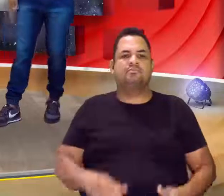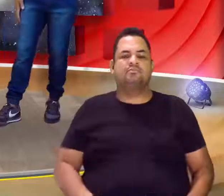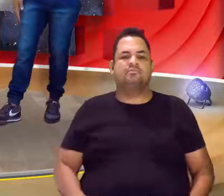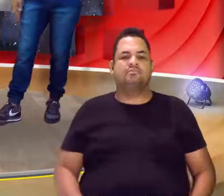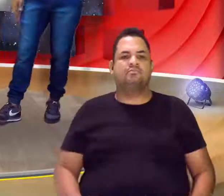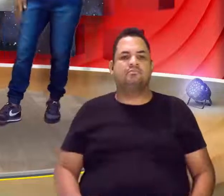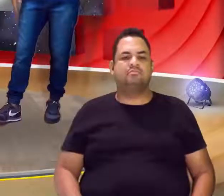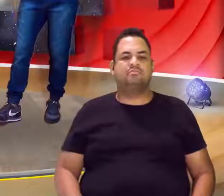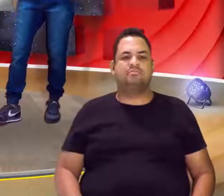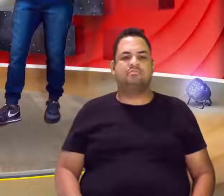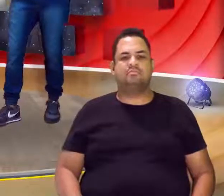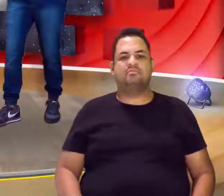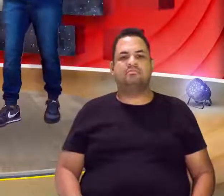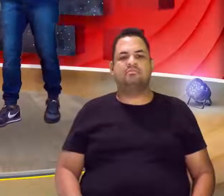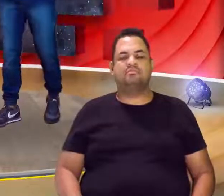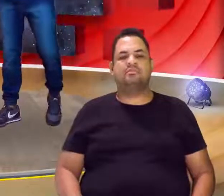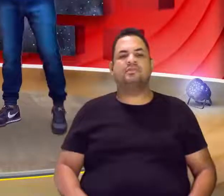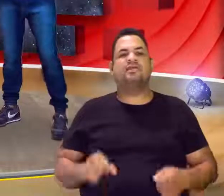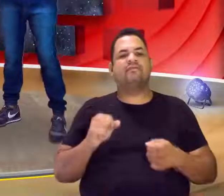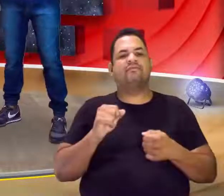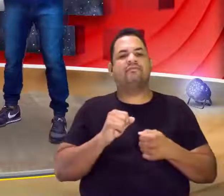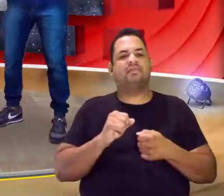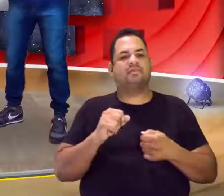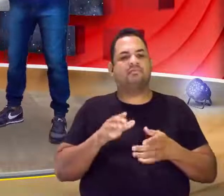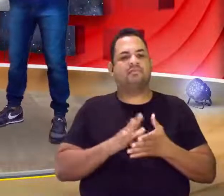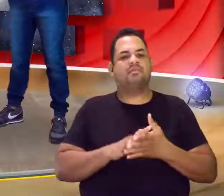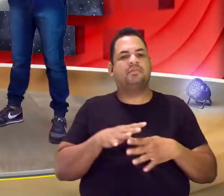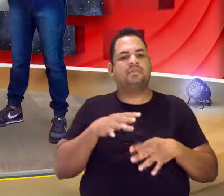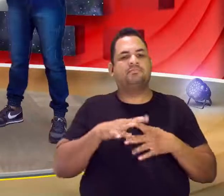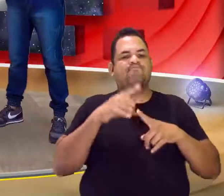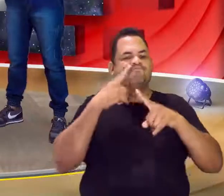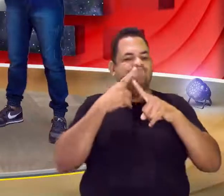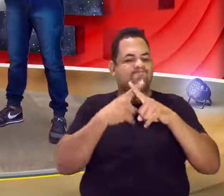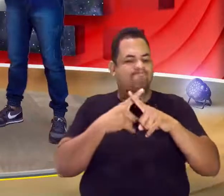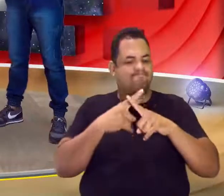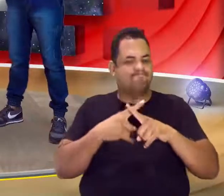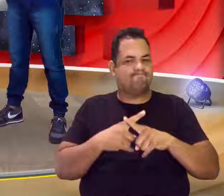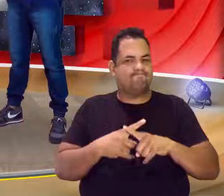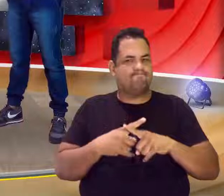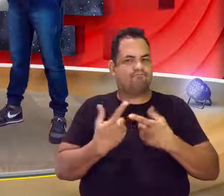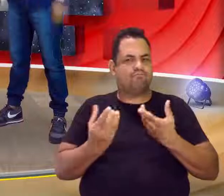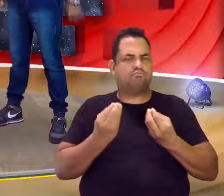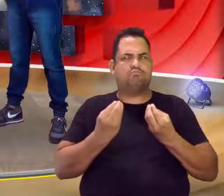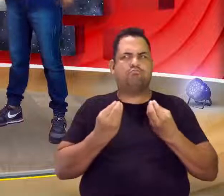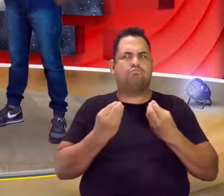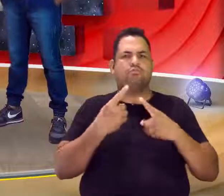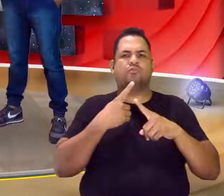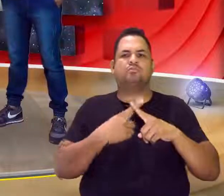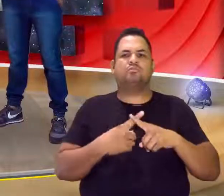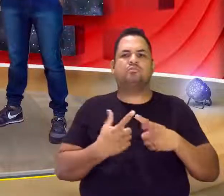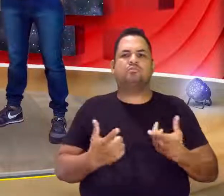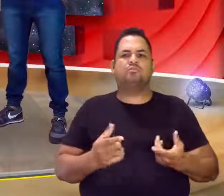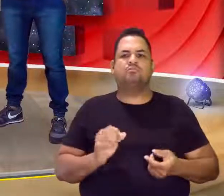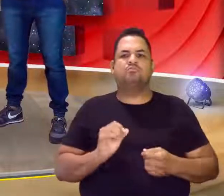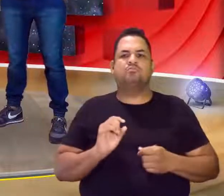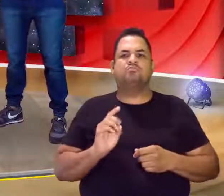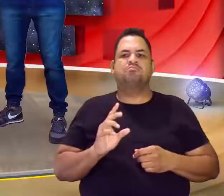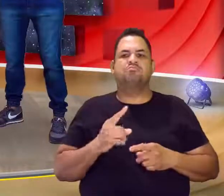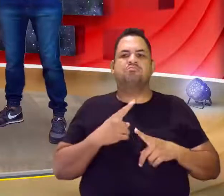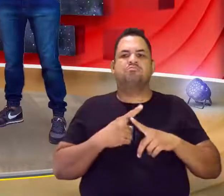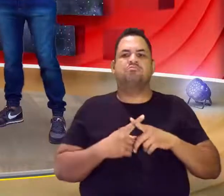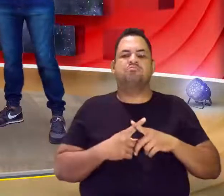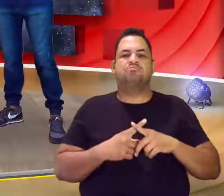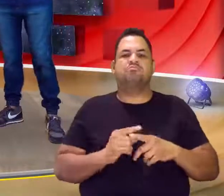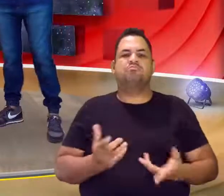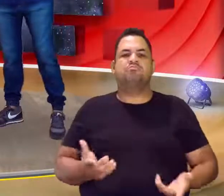Enem, não cai, despenca. A gente está trabalhando apenas multiplicação. Aí eles perguntam, mas como assim multiplicação? É só multiplicação.